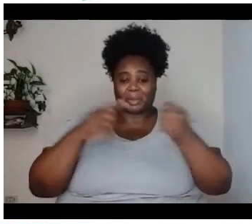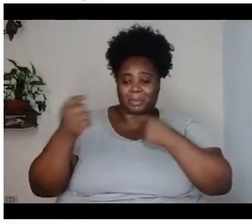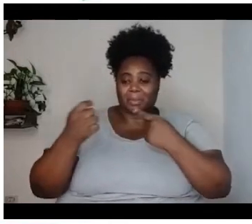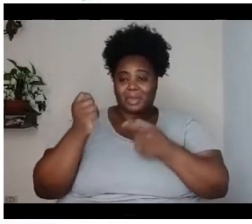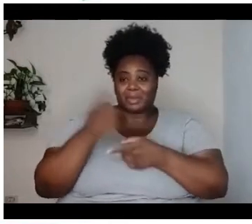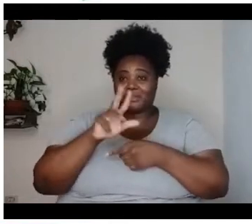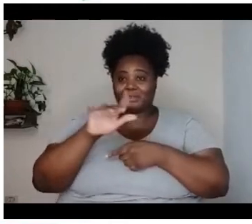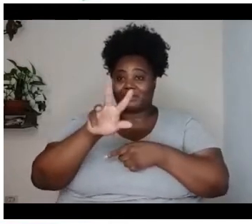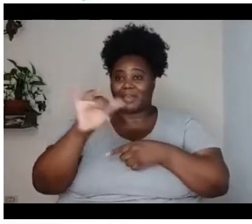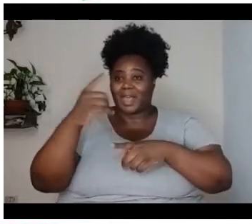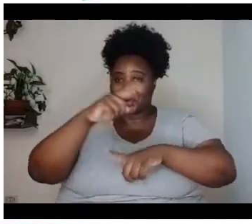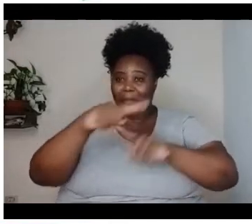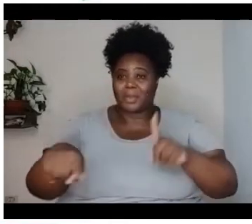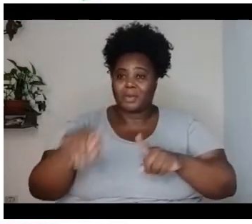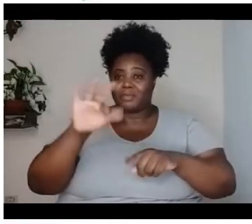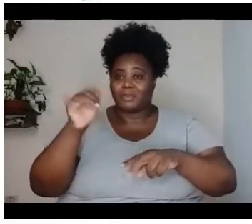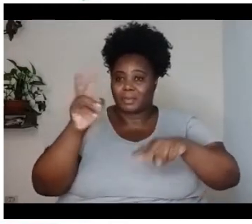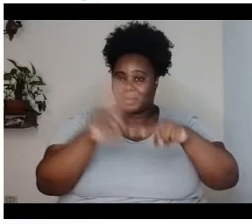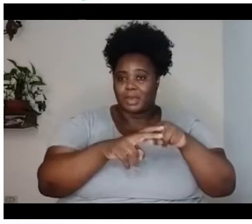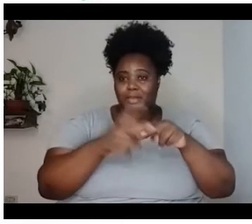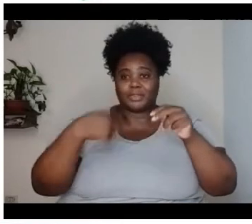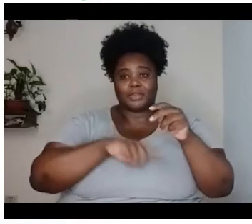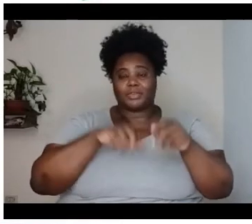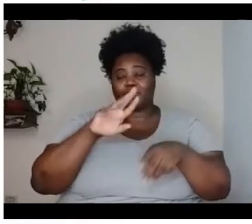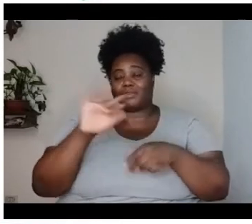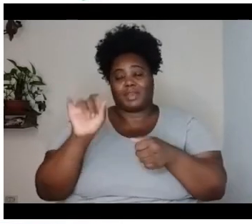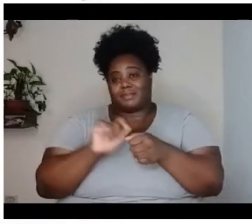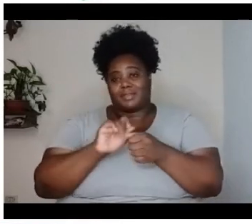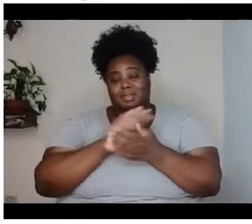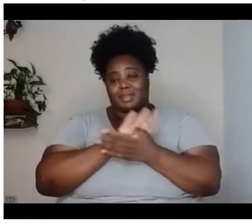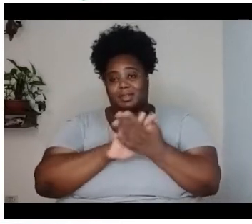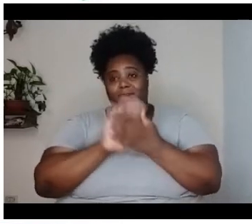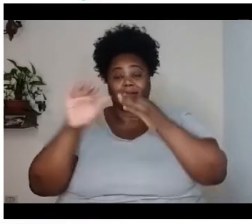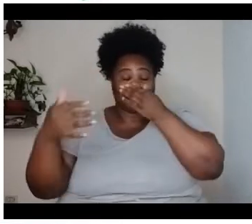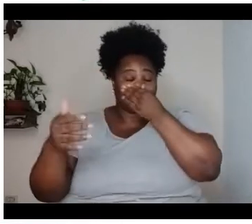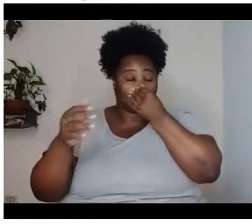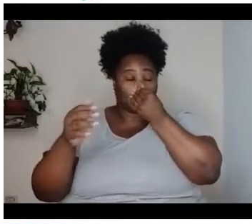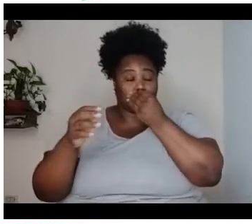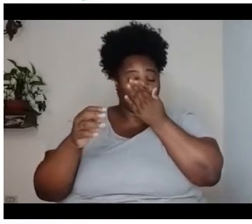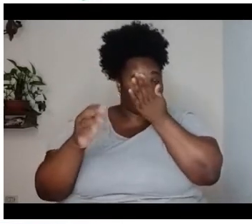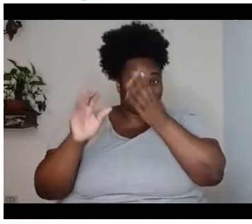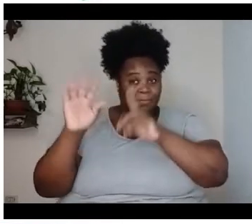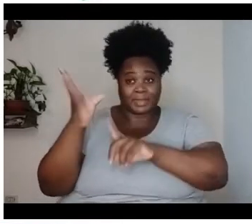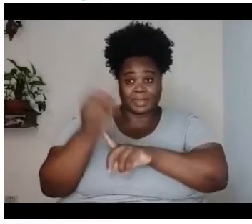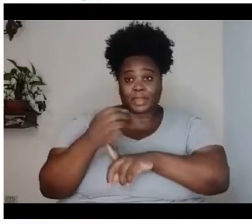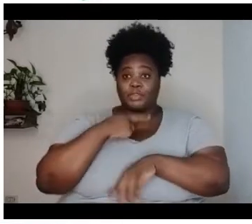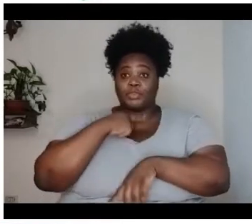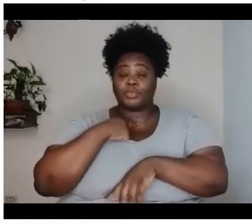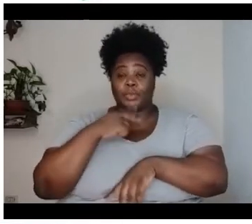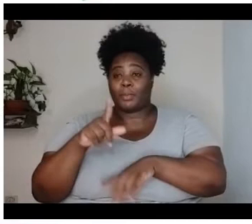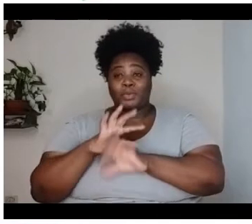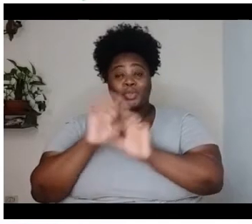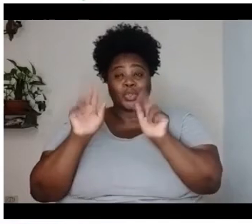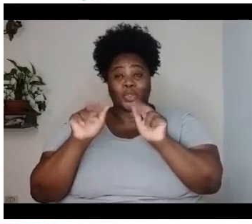proibir, ou eu vou ser preso, a gente não vai fazer. E a arte ela não pode de nenhuma maneira, em